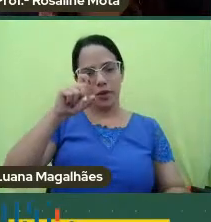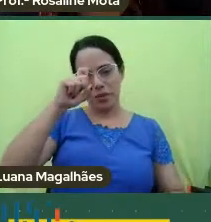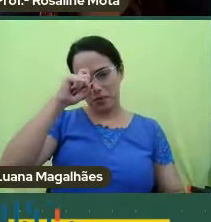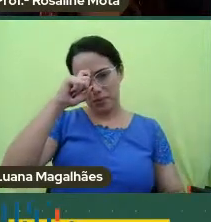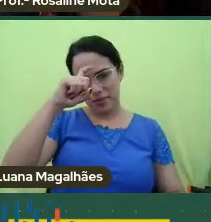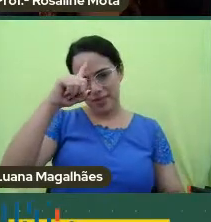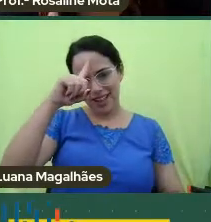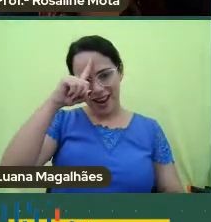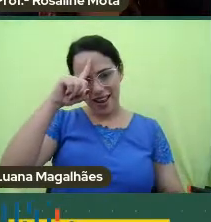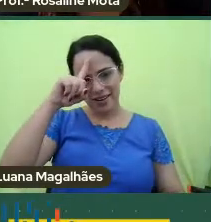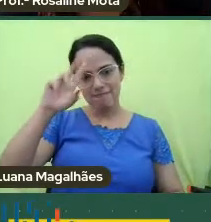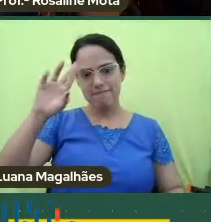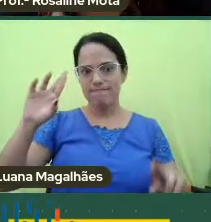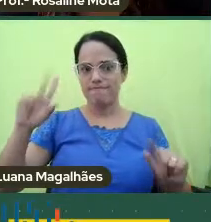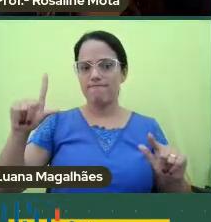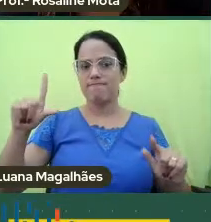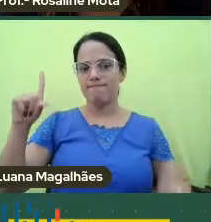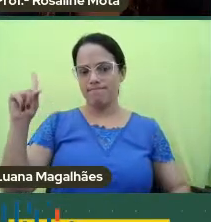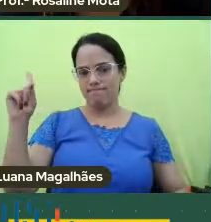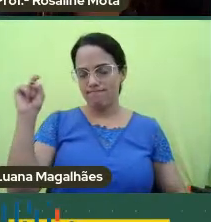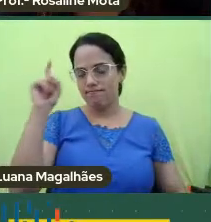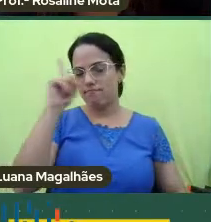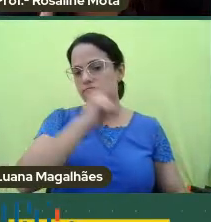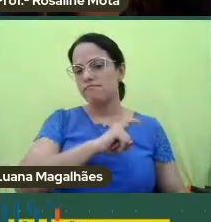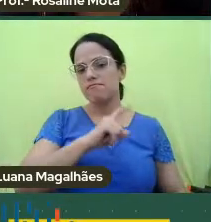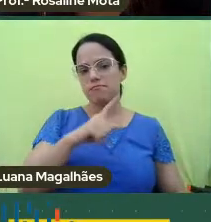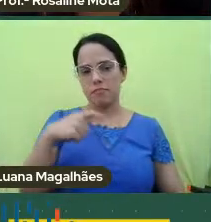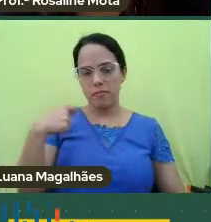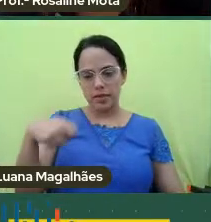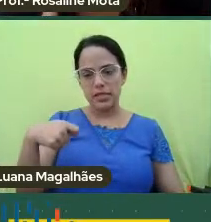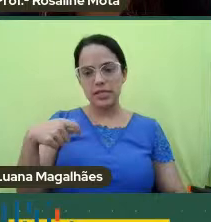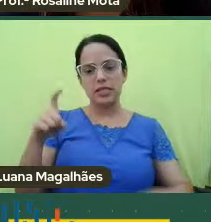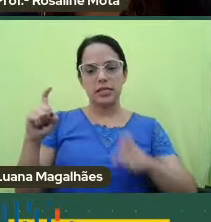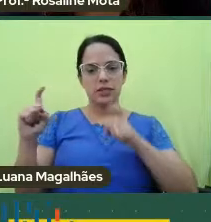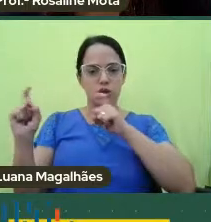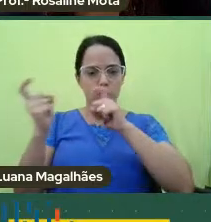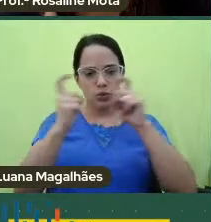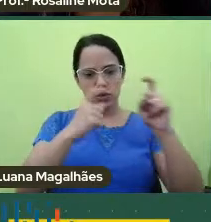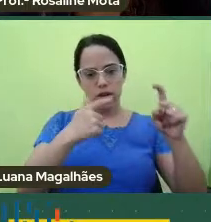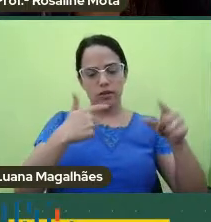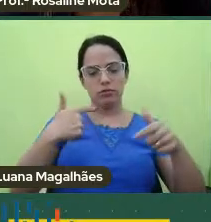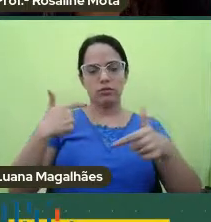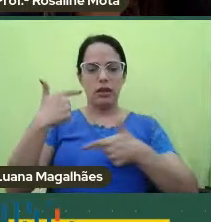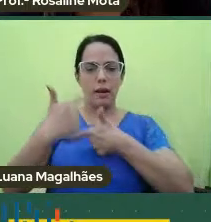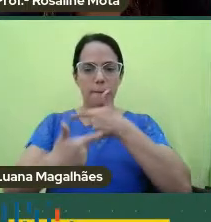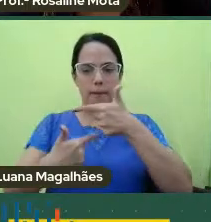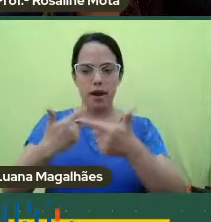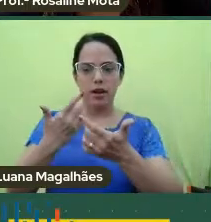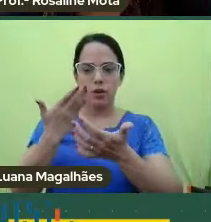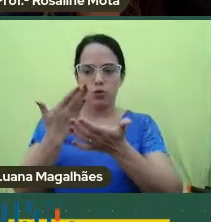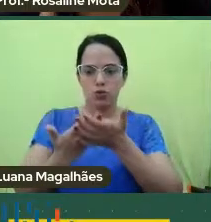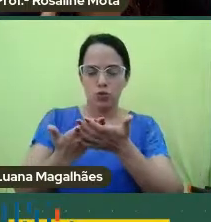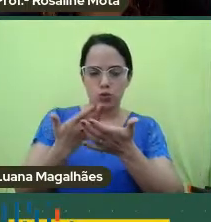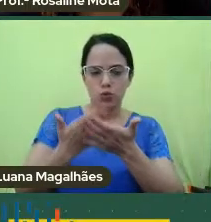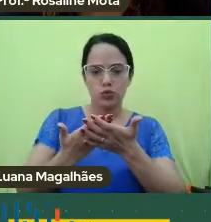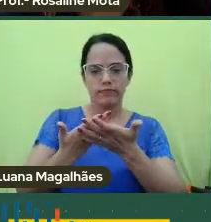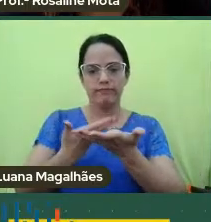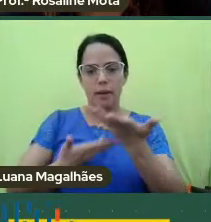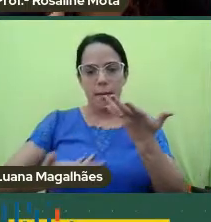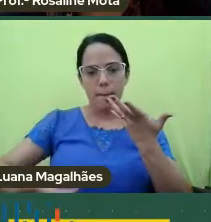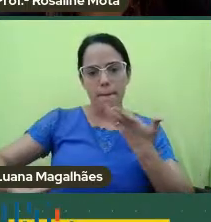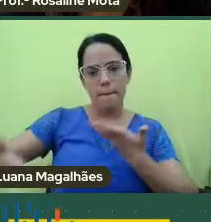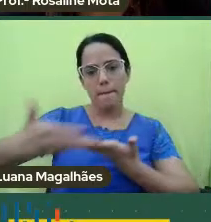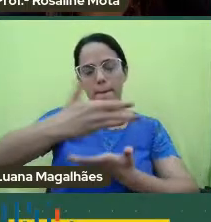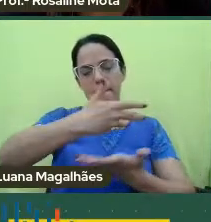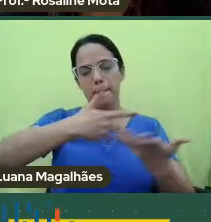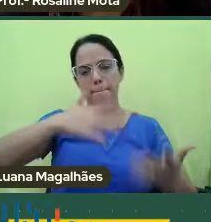ele requer ser cada vez mais debatido, questionado, estudado, pensado